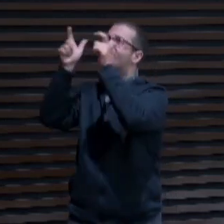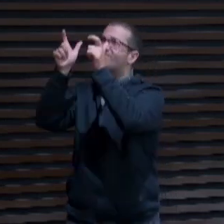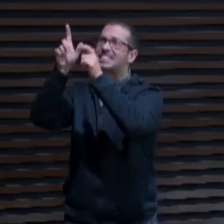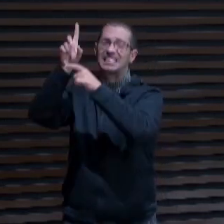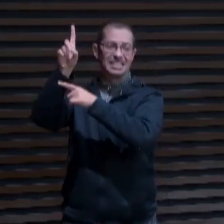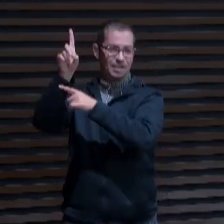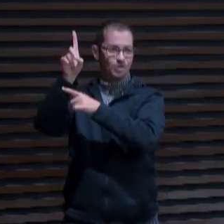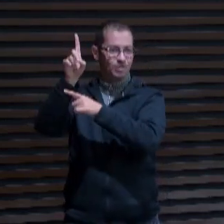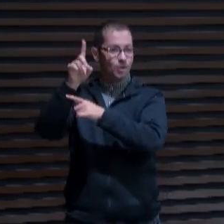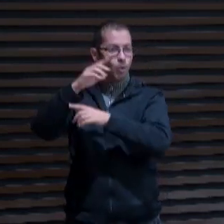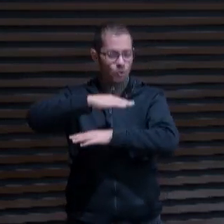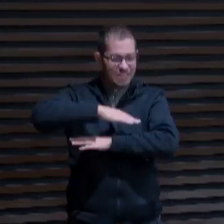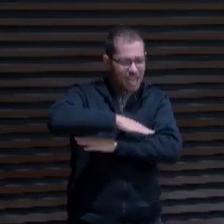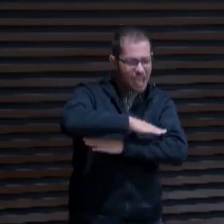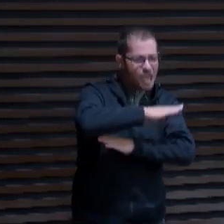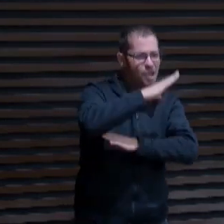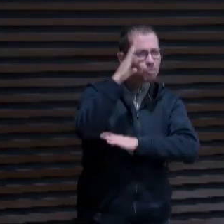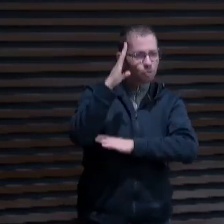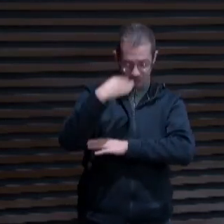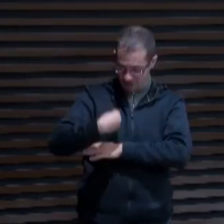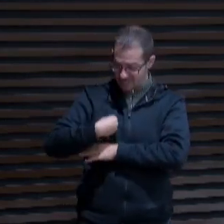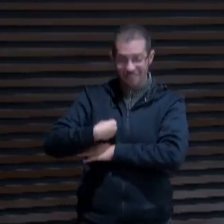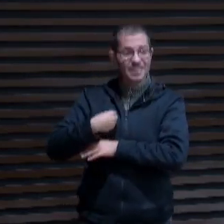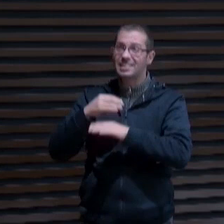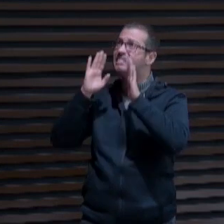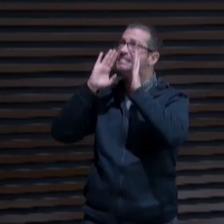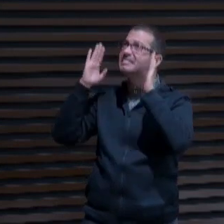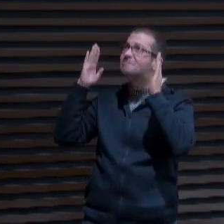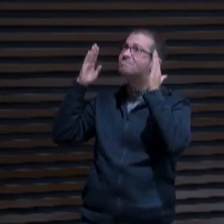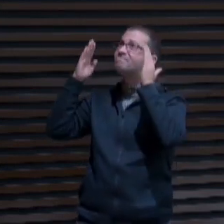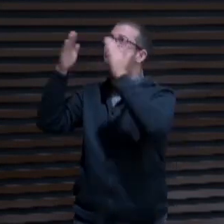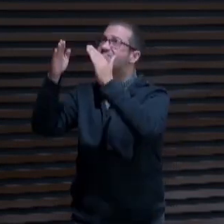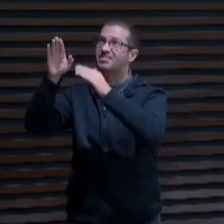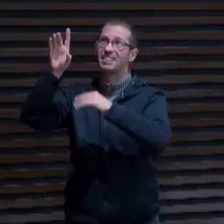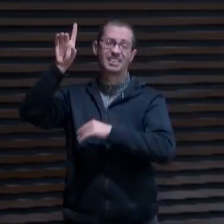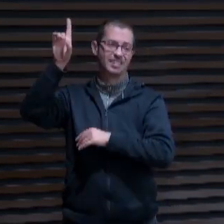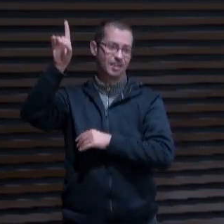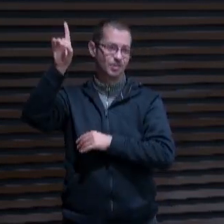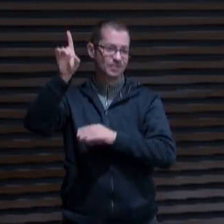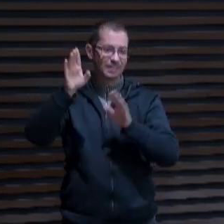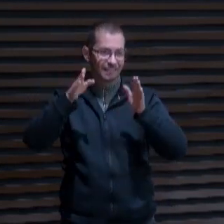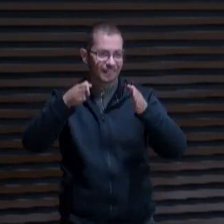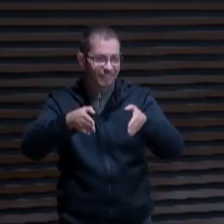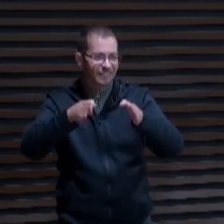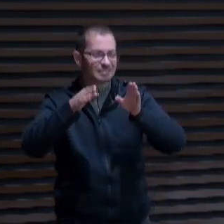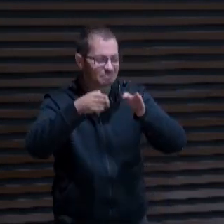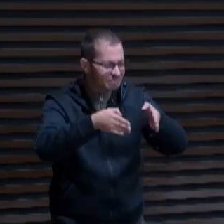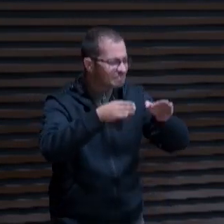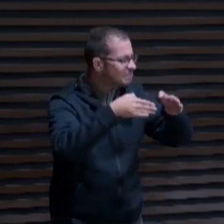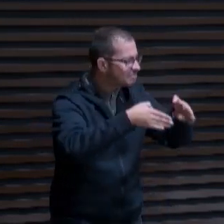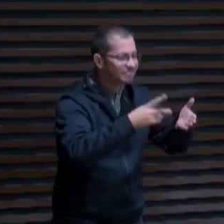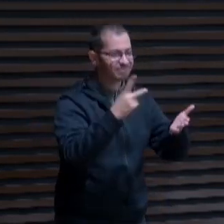não é uma oferta diante do Senhor, uma oferta pacífica, como as Escrituras dizem. E o